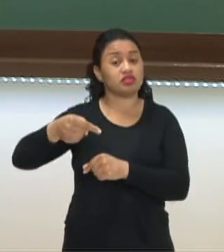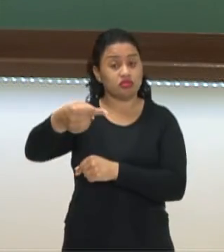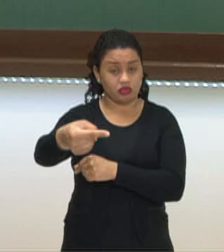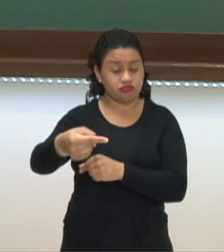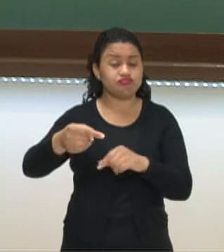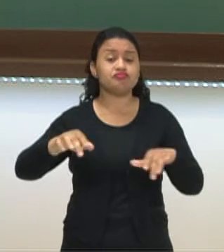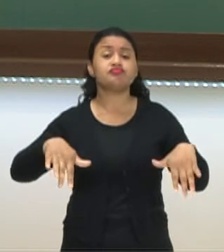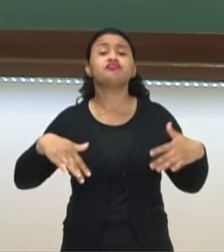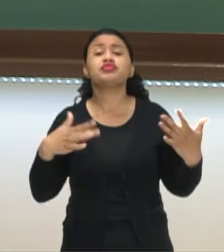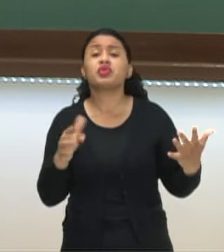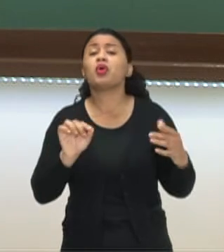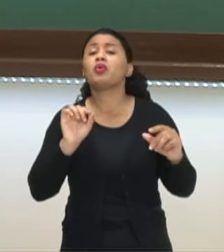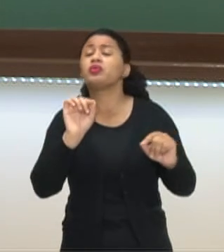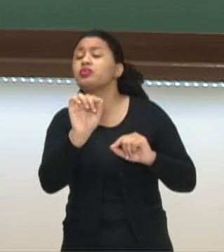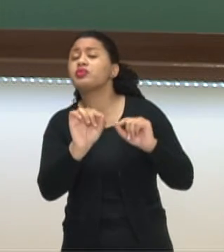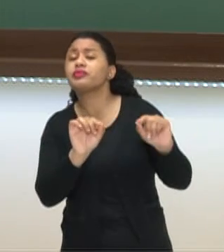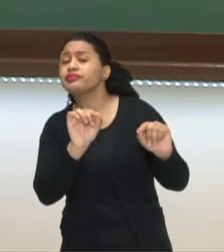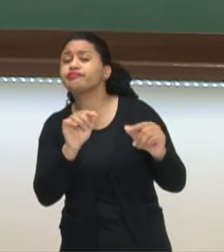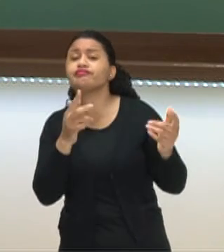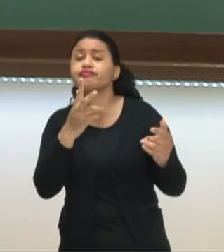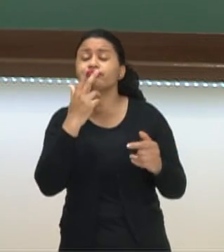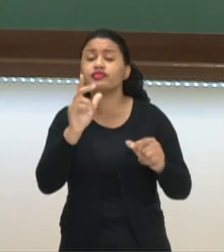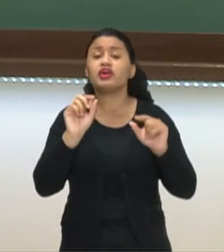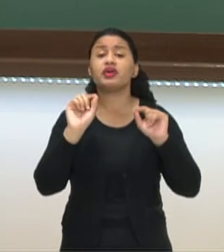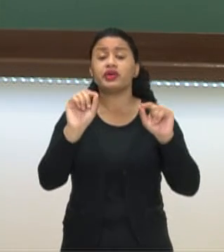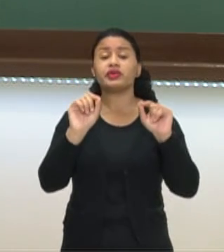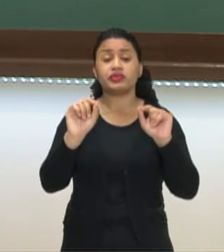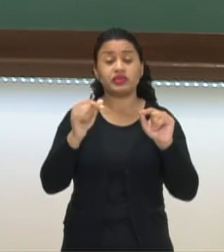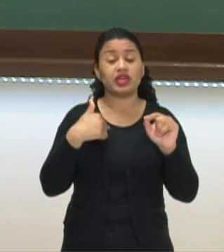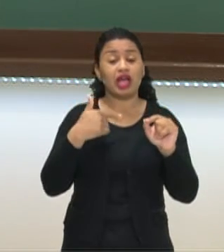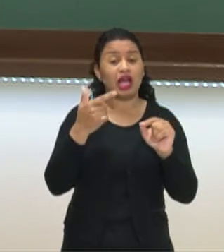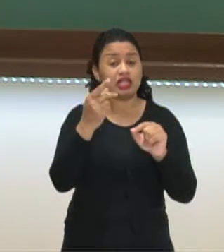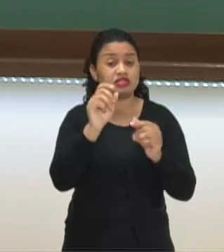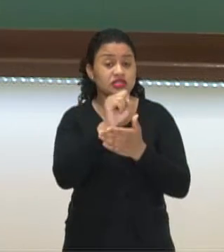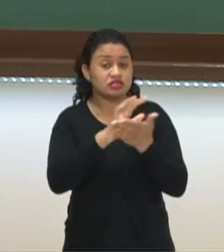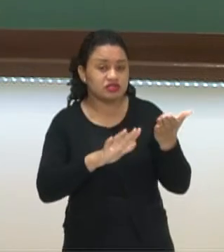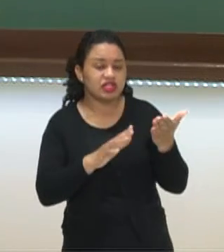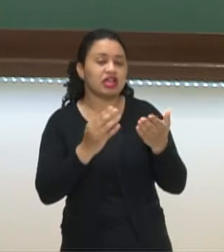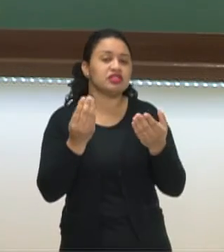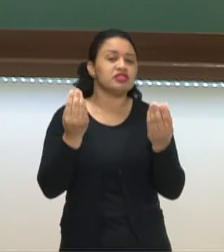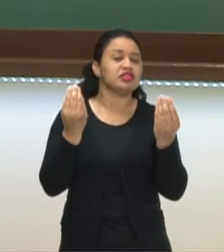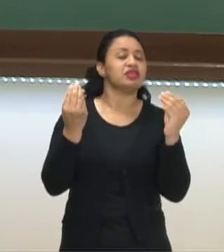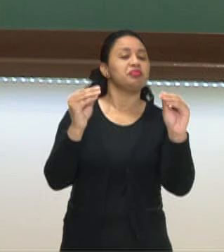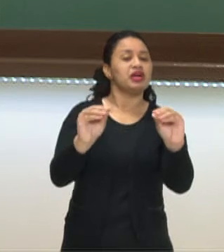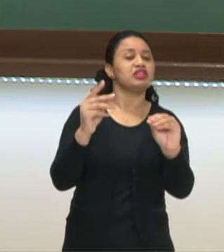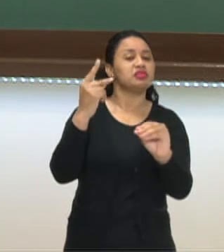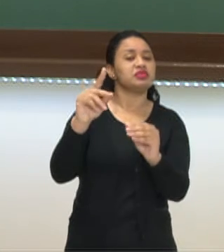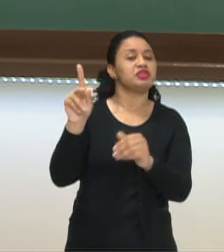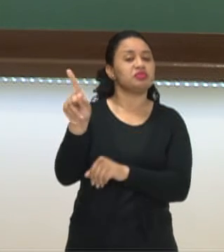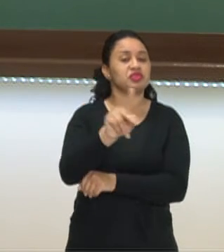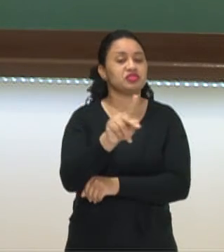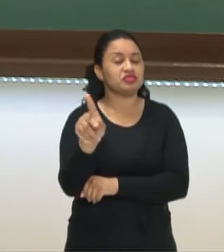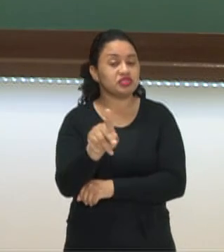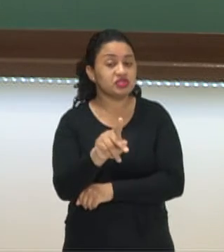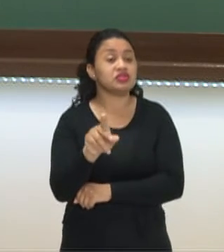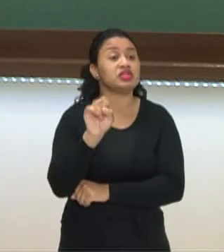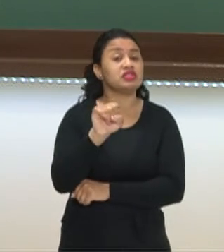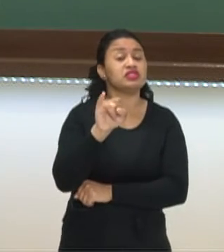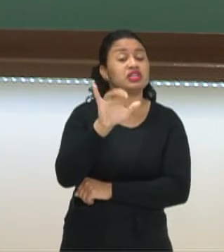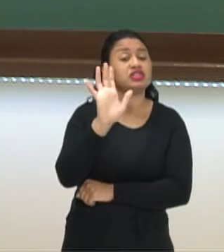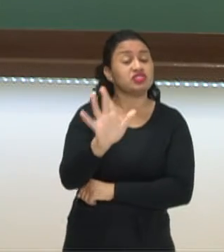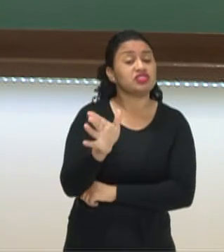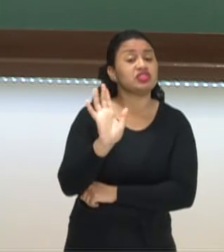fazer, que tal você mandar para o seu professor, se você